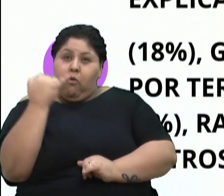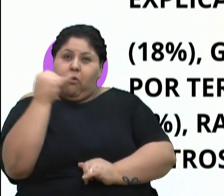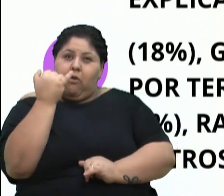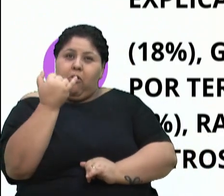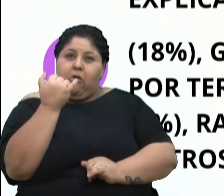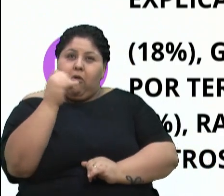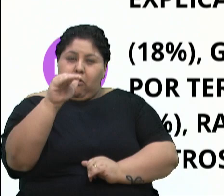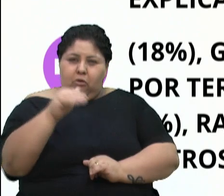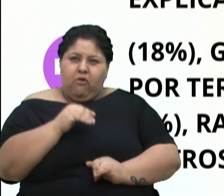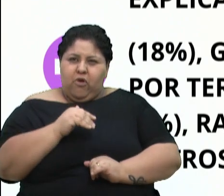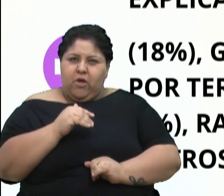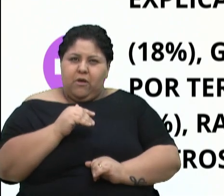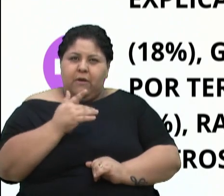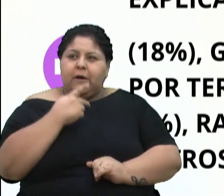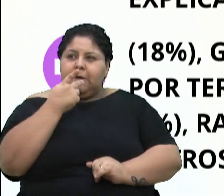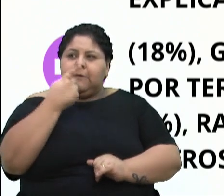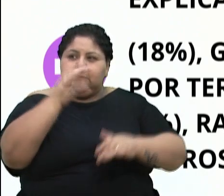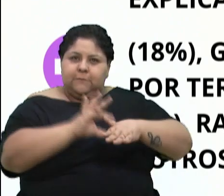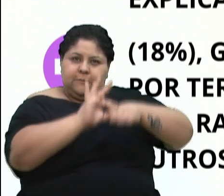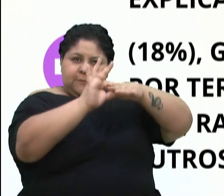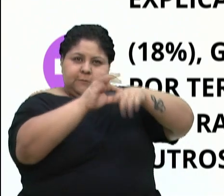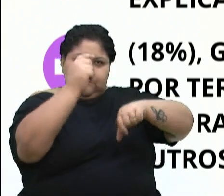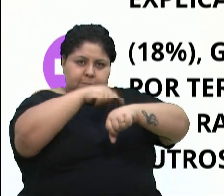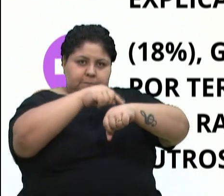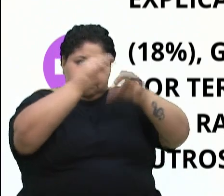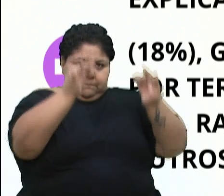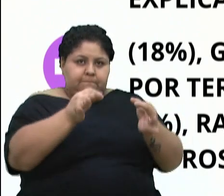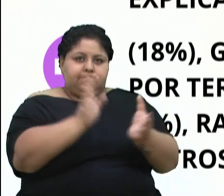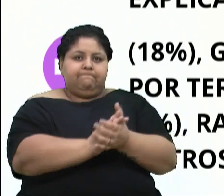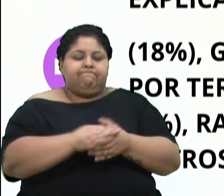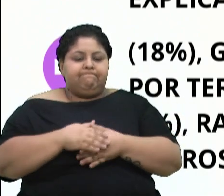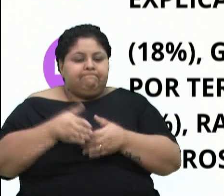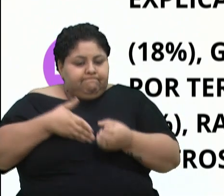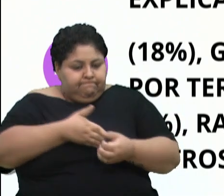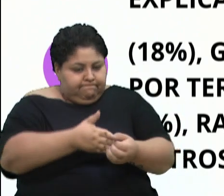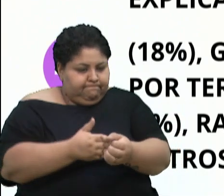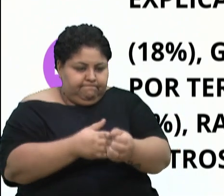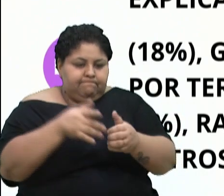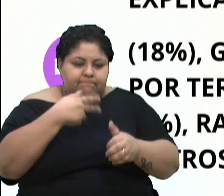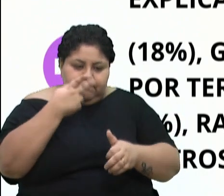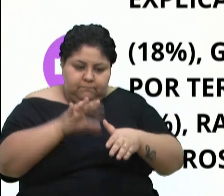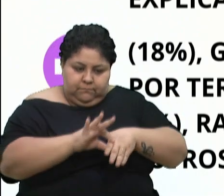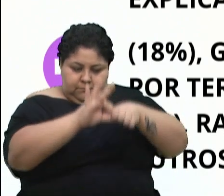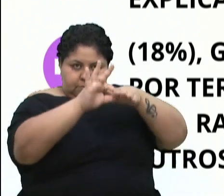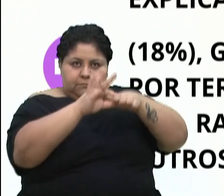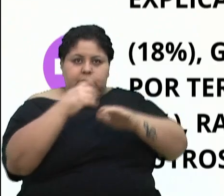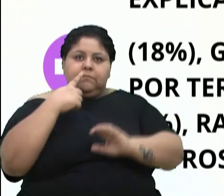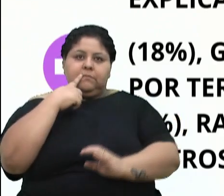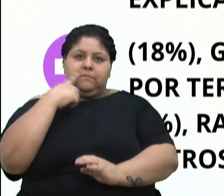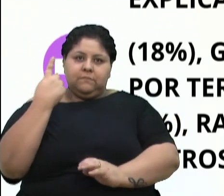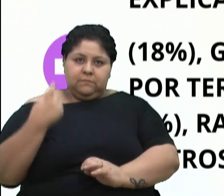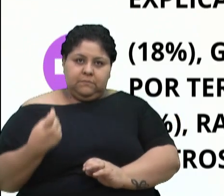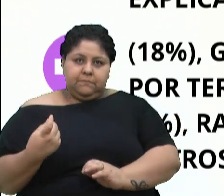uma declaração de líder no momento adequado. Segue a declaração de líder, Rose